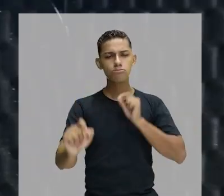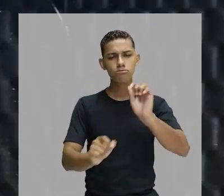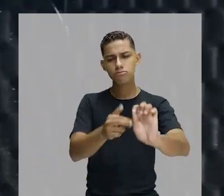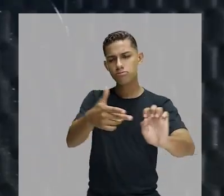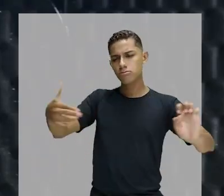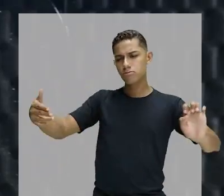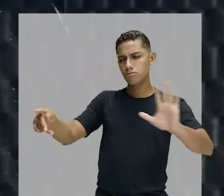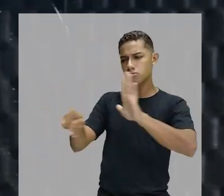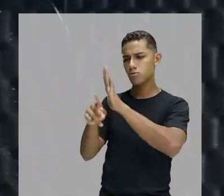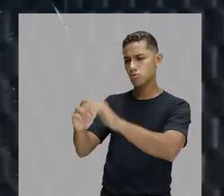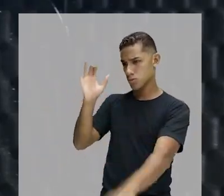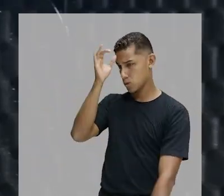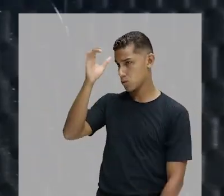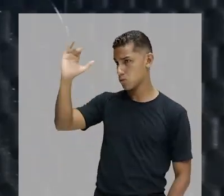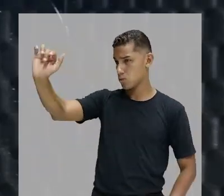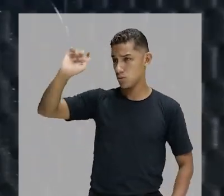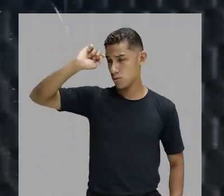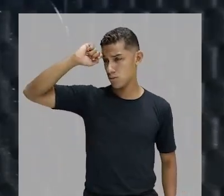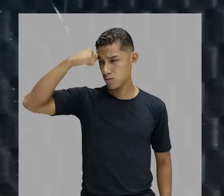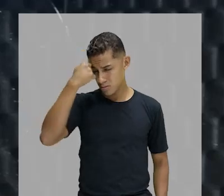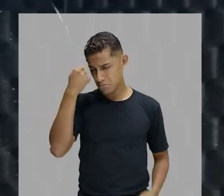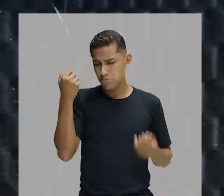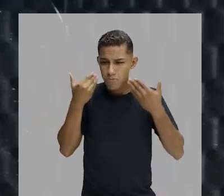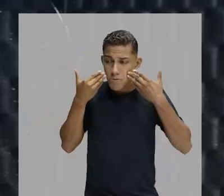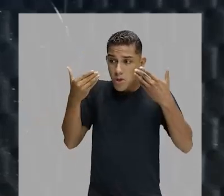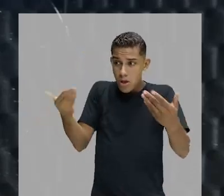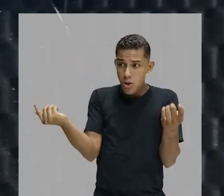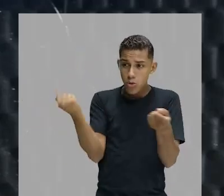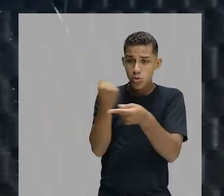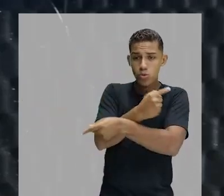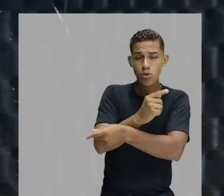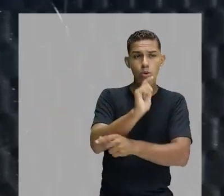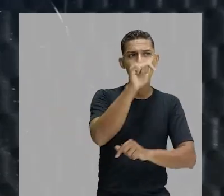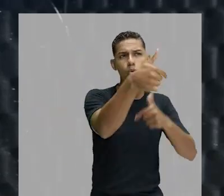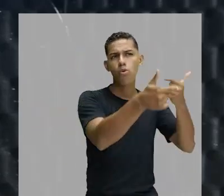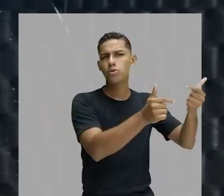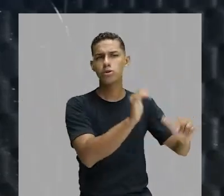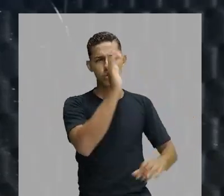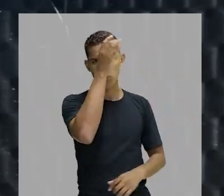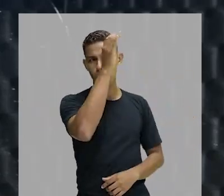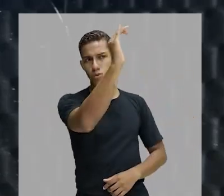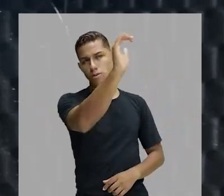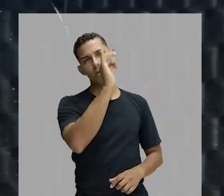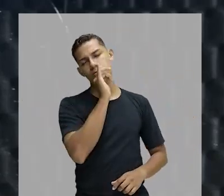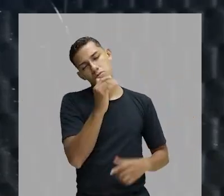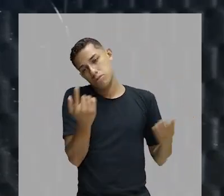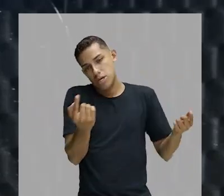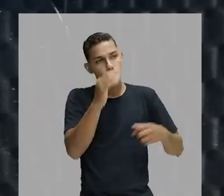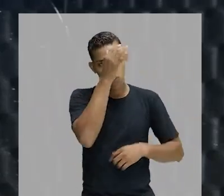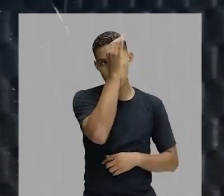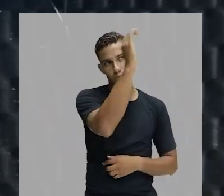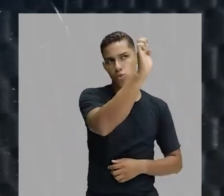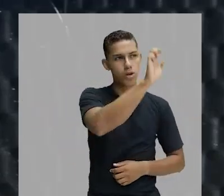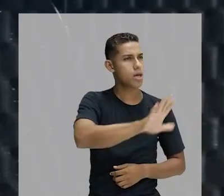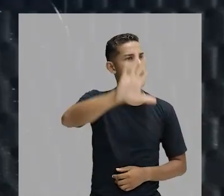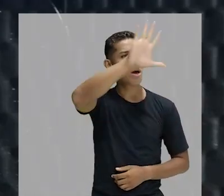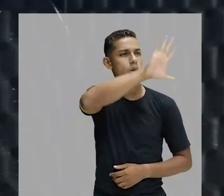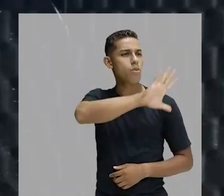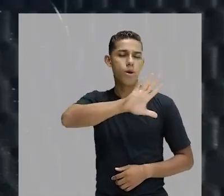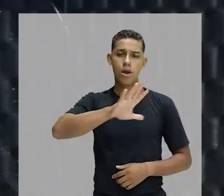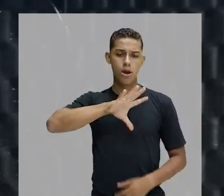sociedade, basicamente descendente desses africanos que vieram para o Brasil, é uma